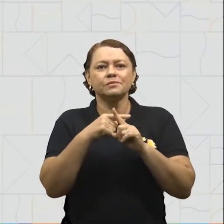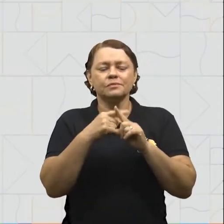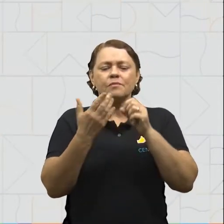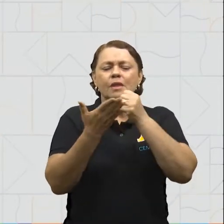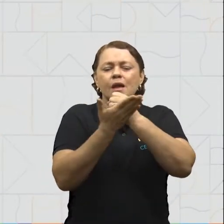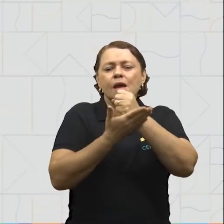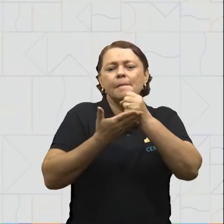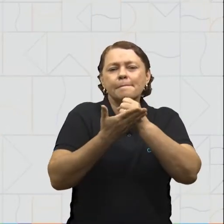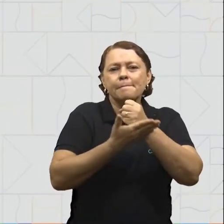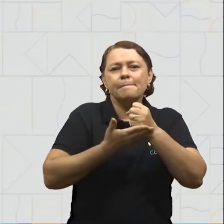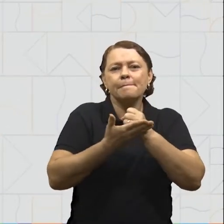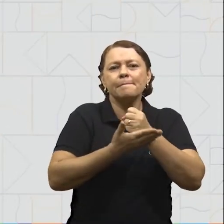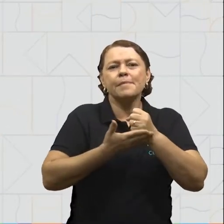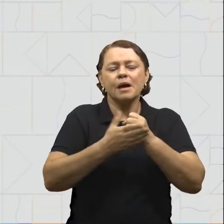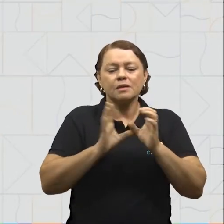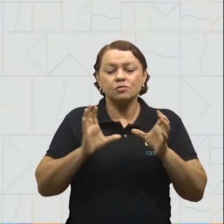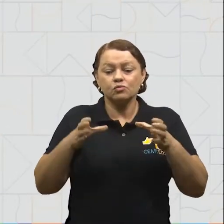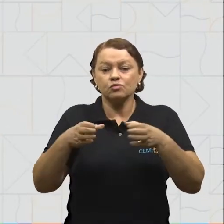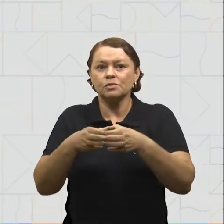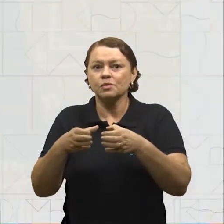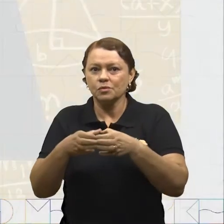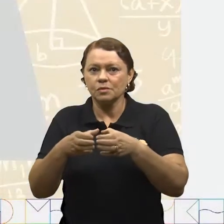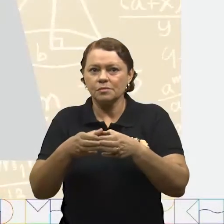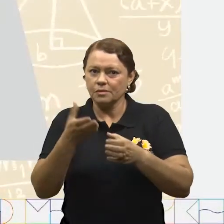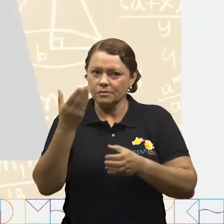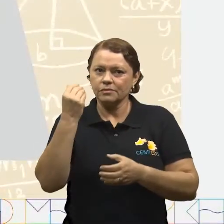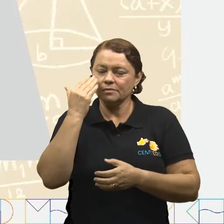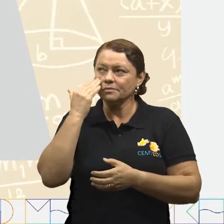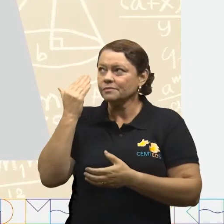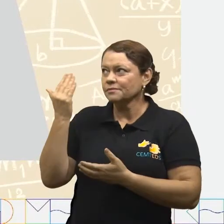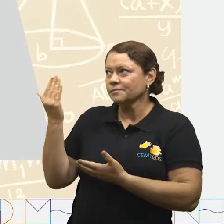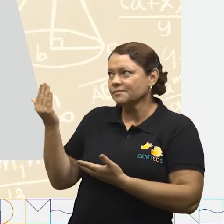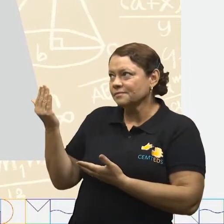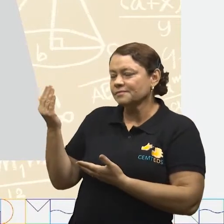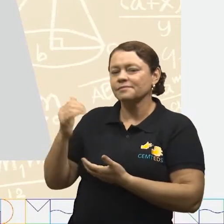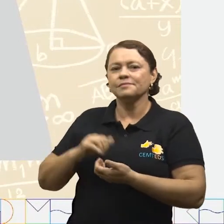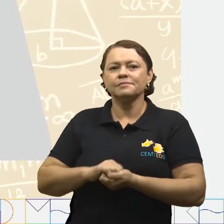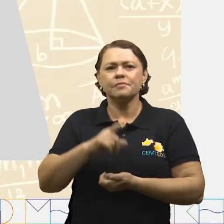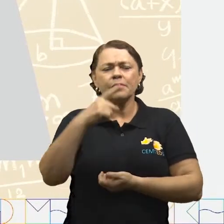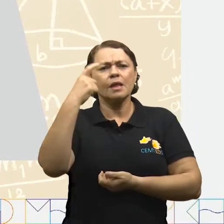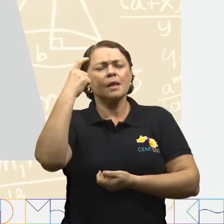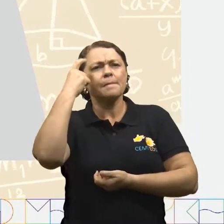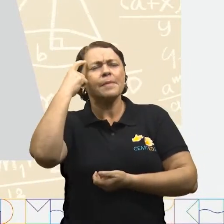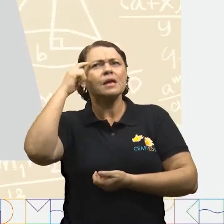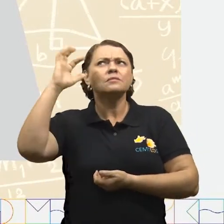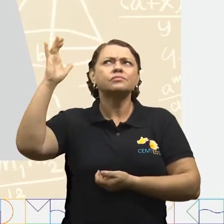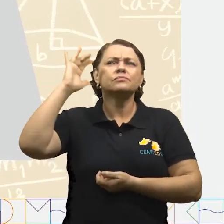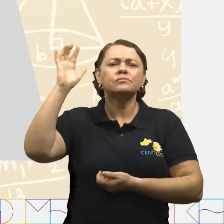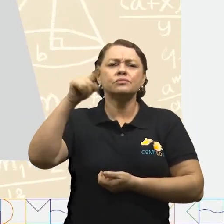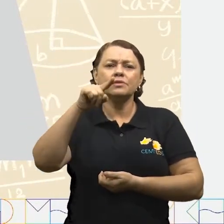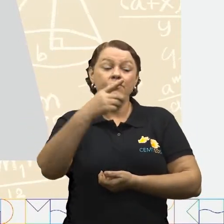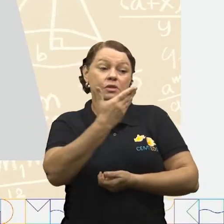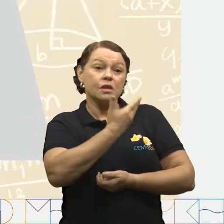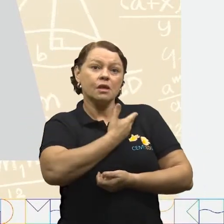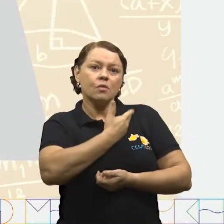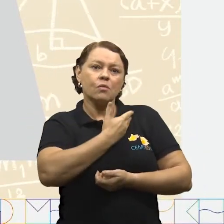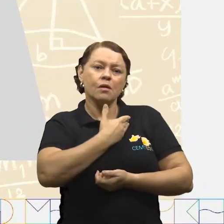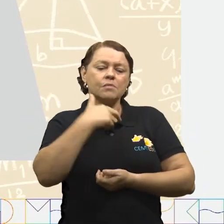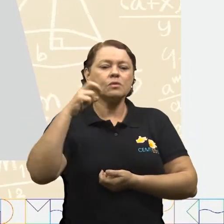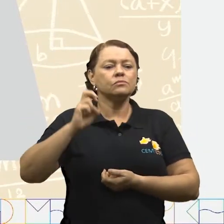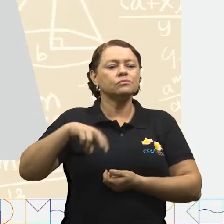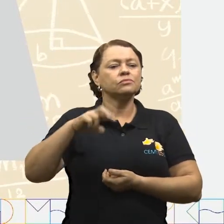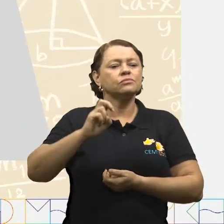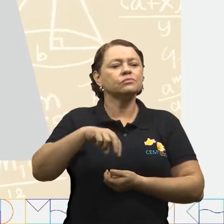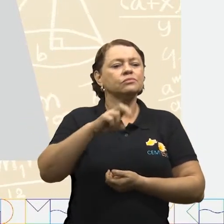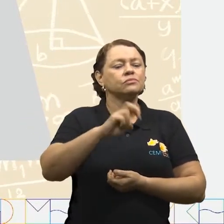princípio do agrupamento vamos lá vamos lá Imagine que você e um colega estão em um lanche a